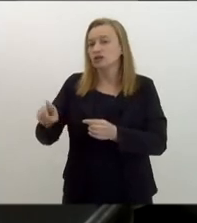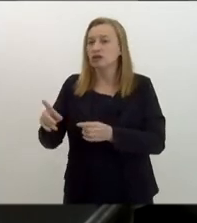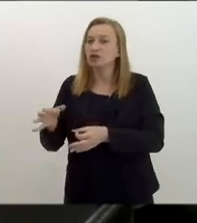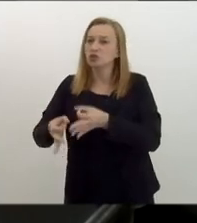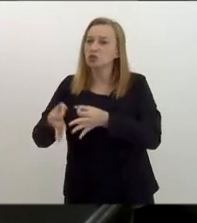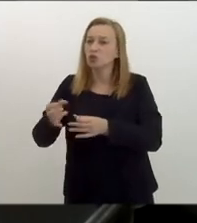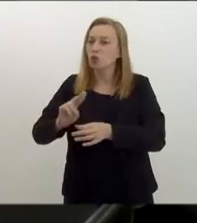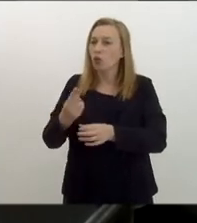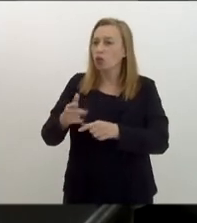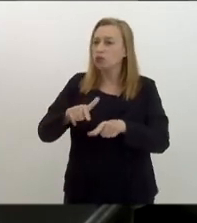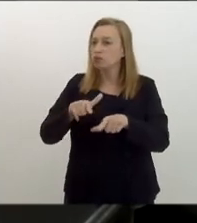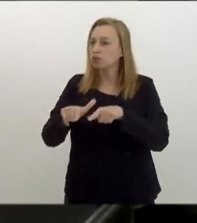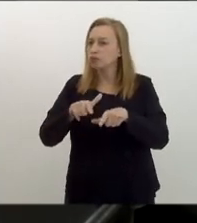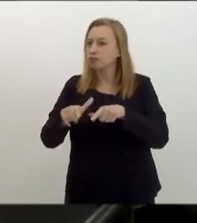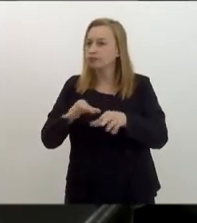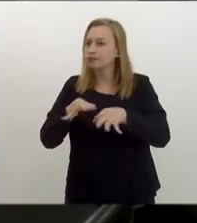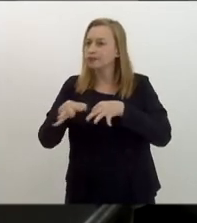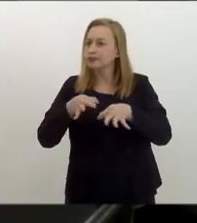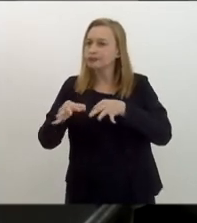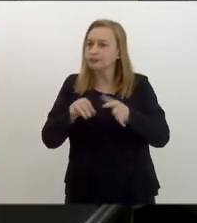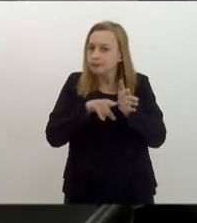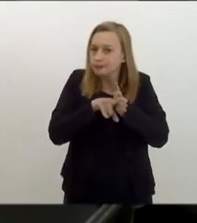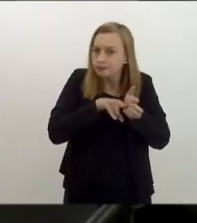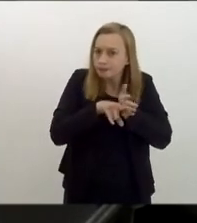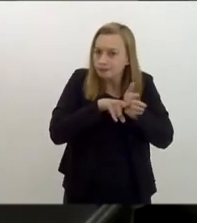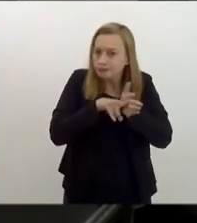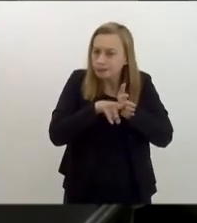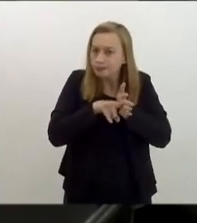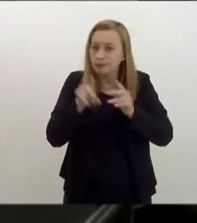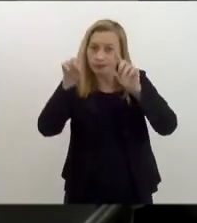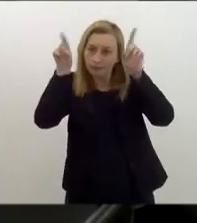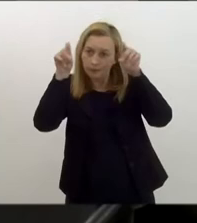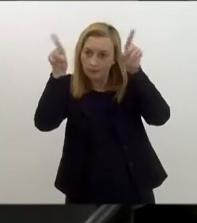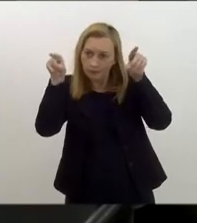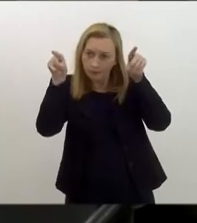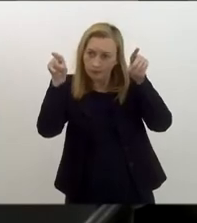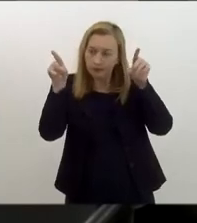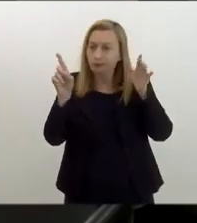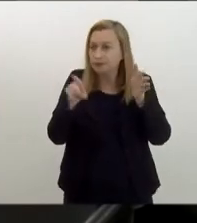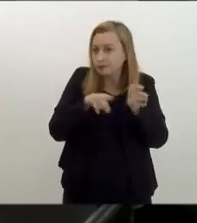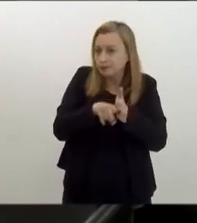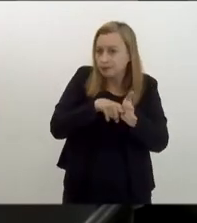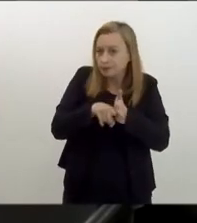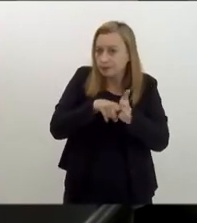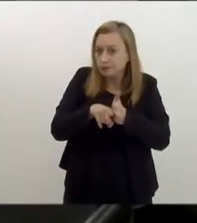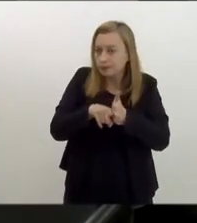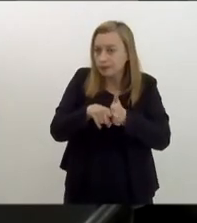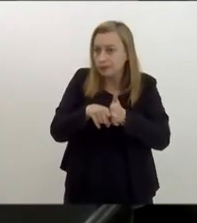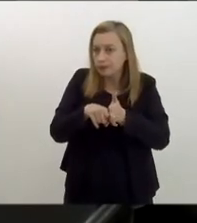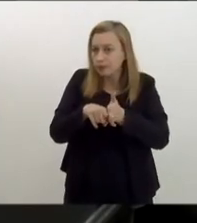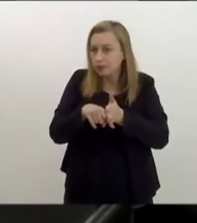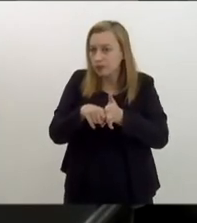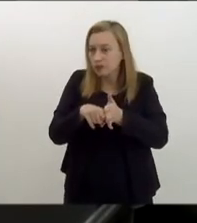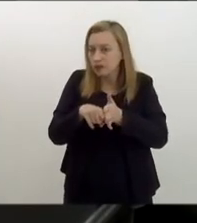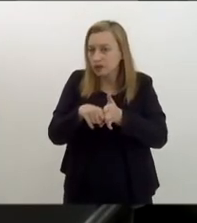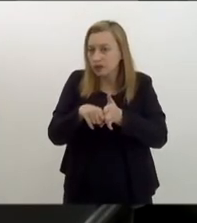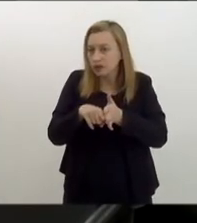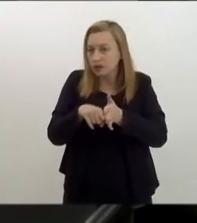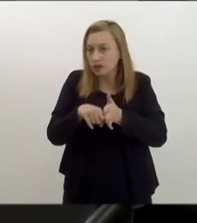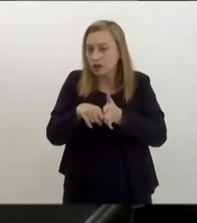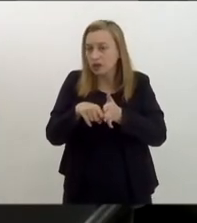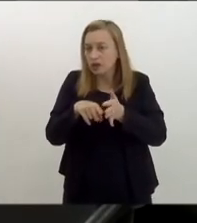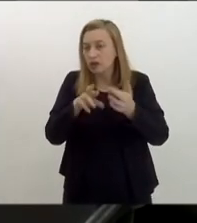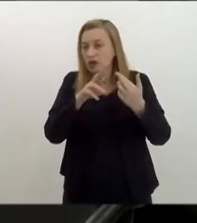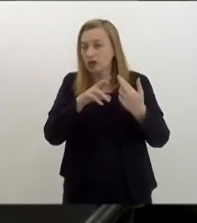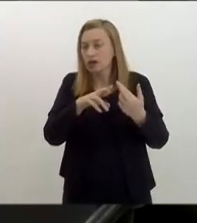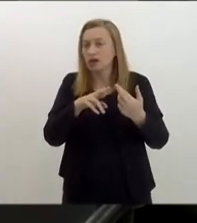prepara algum tipo de investigação e entre aspas entre aspas pede a punição negativa a partir